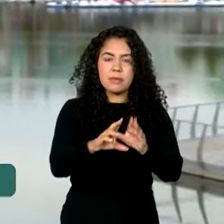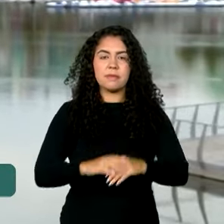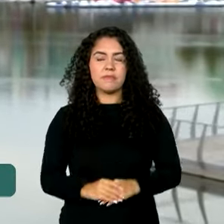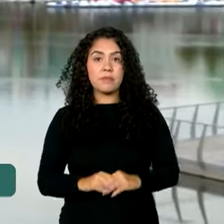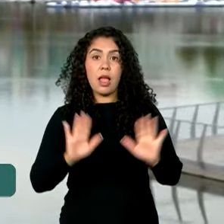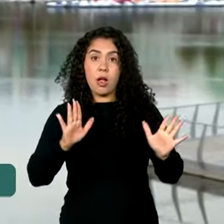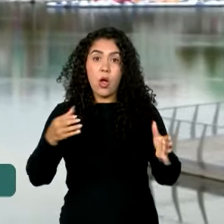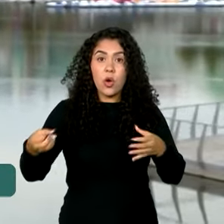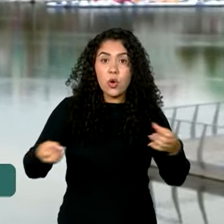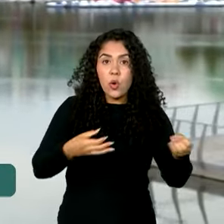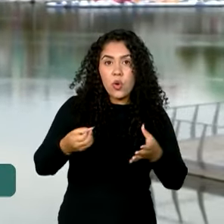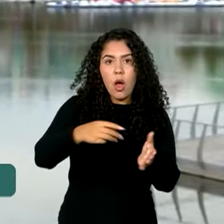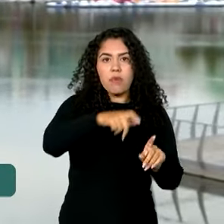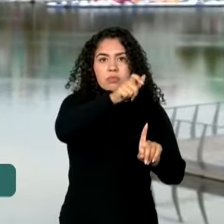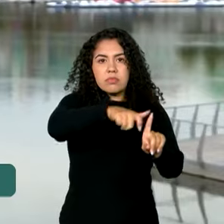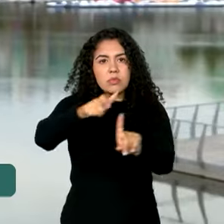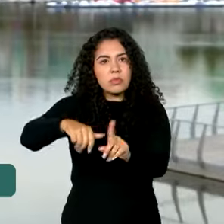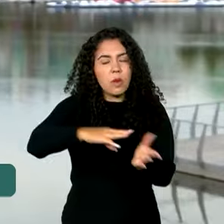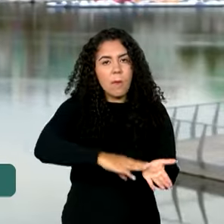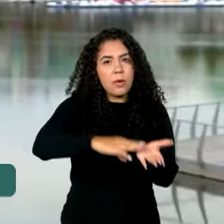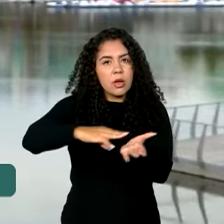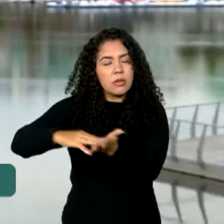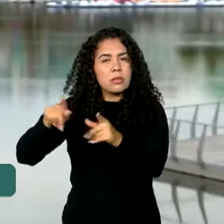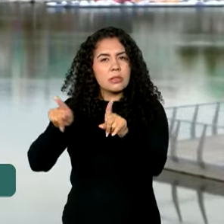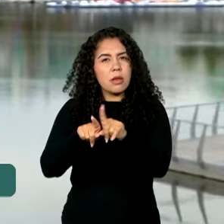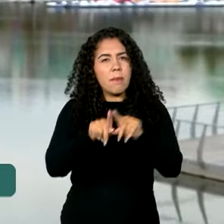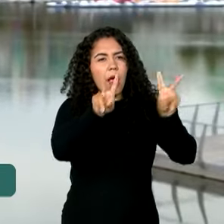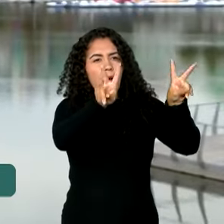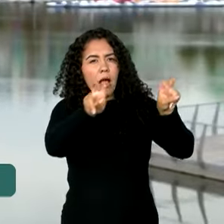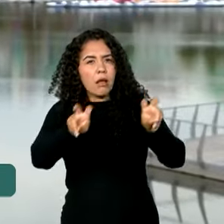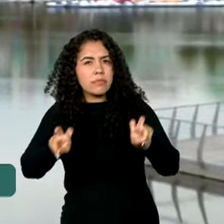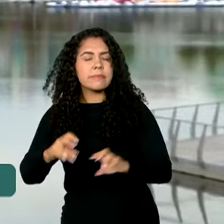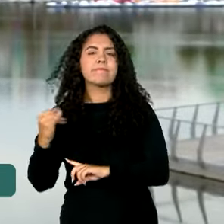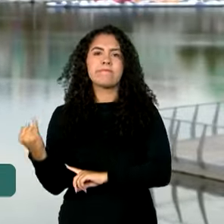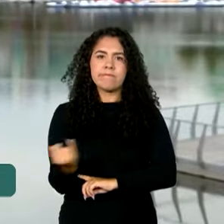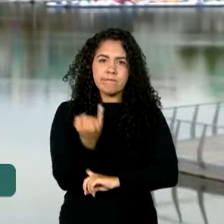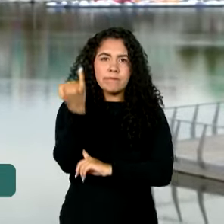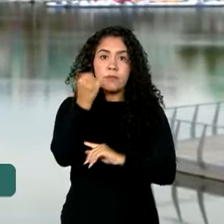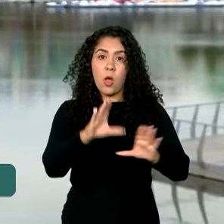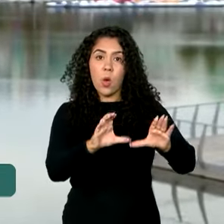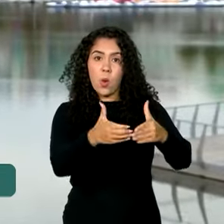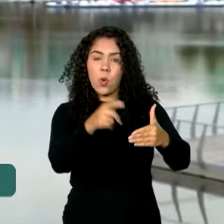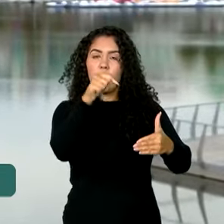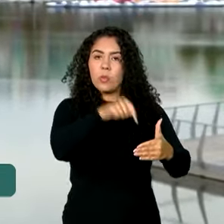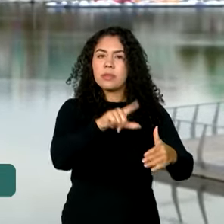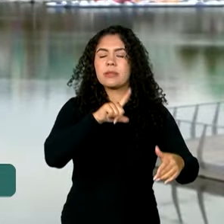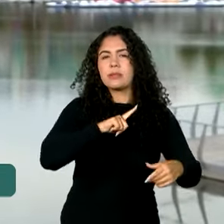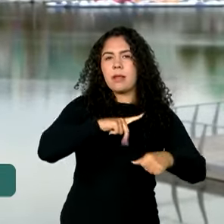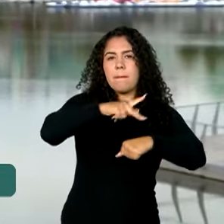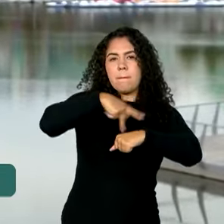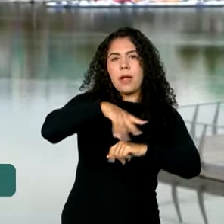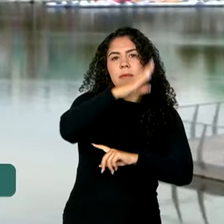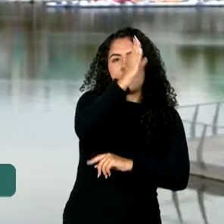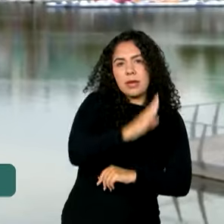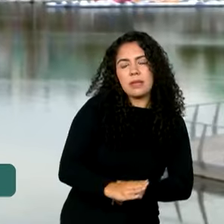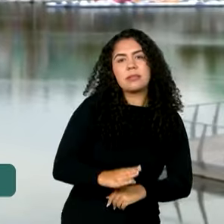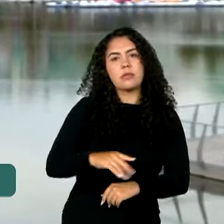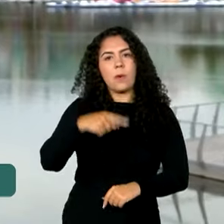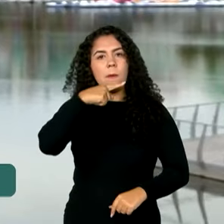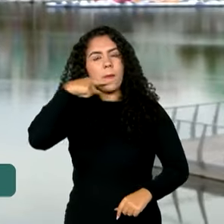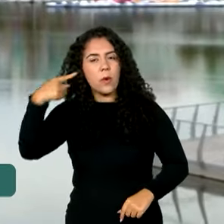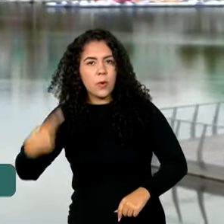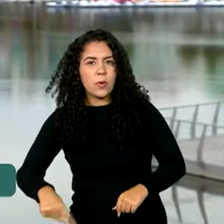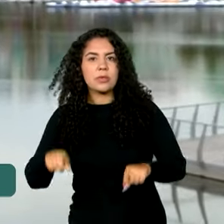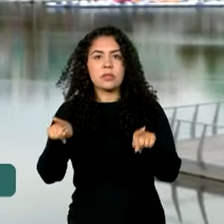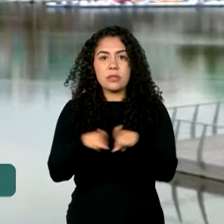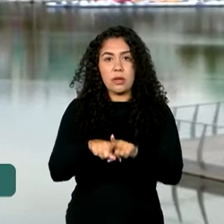Com novos membros e discussões fundamentais, o grupo formado por Brasil, Rússia, Índia, China,